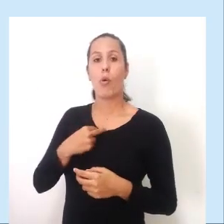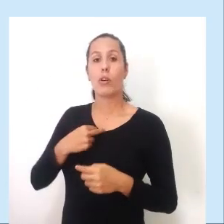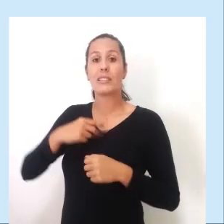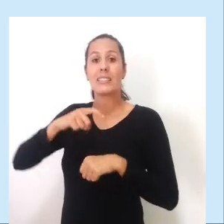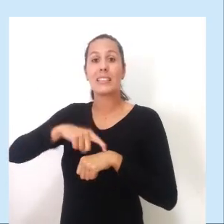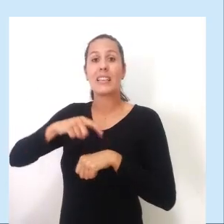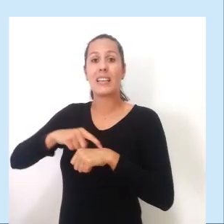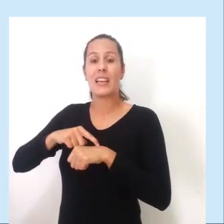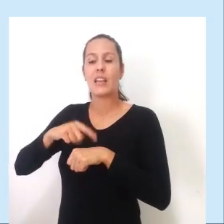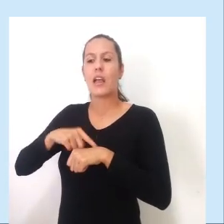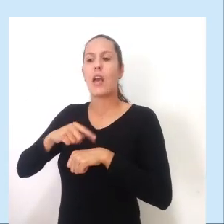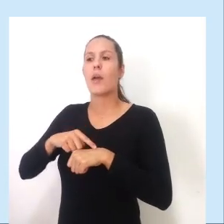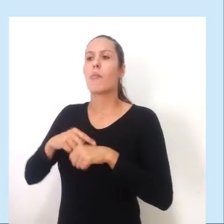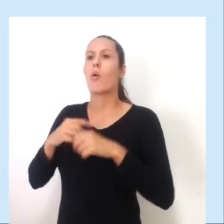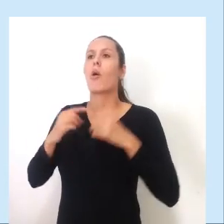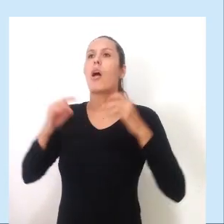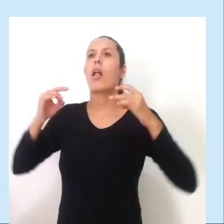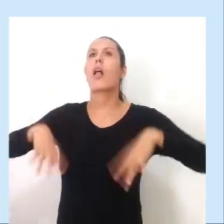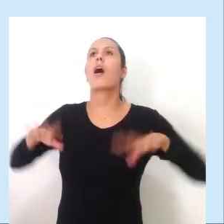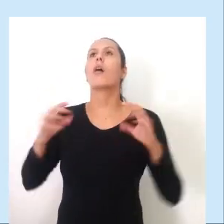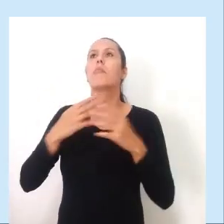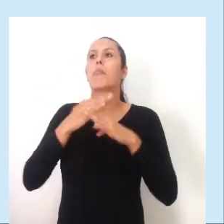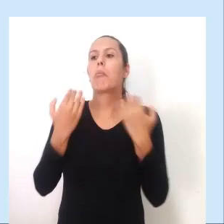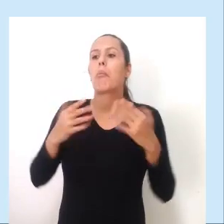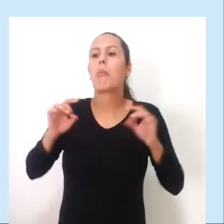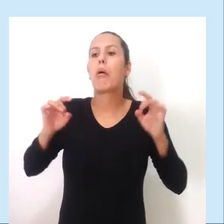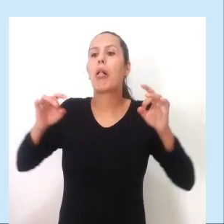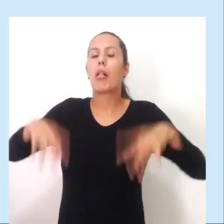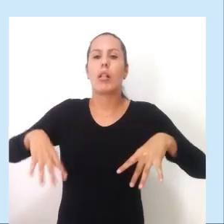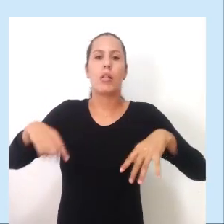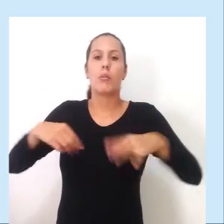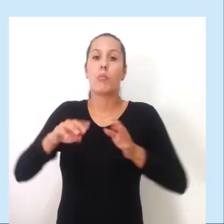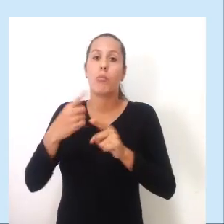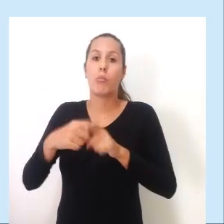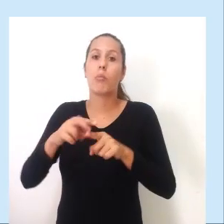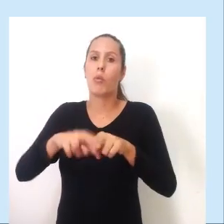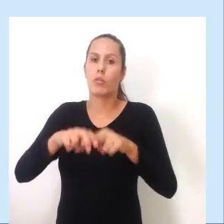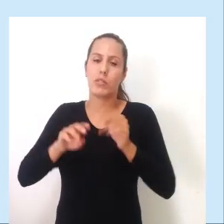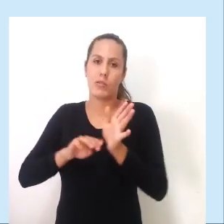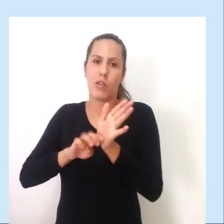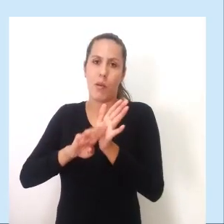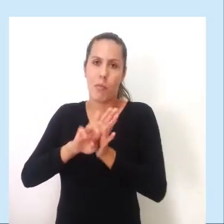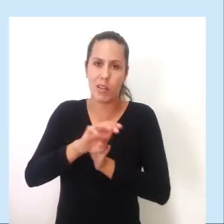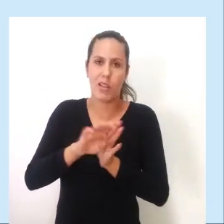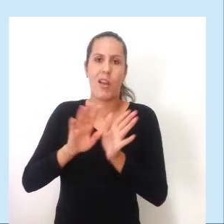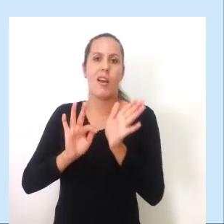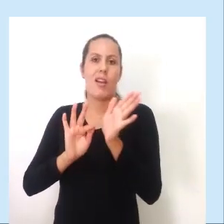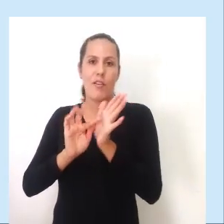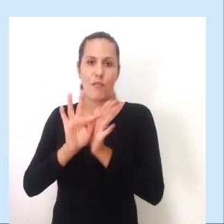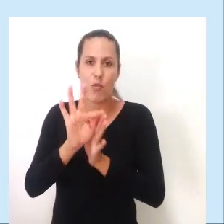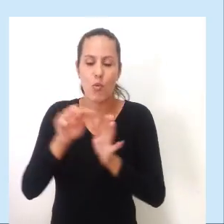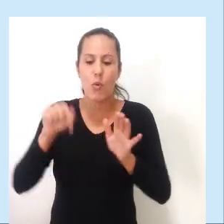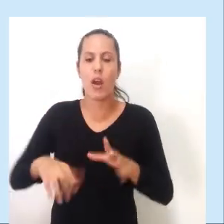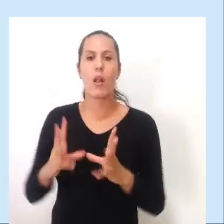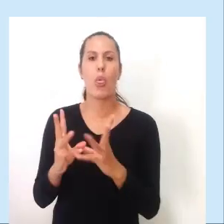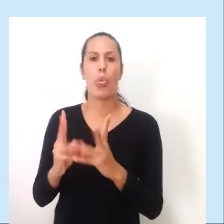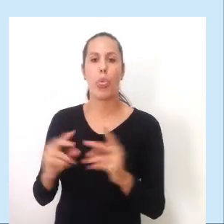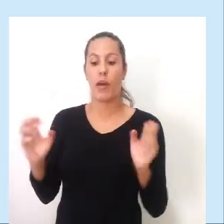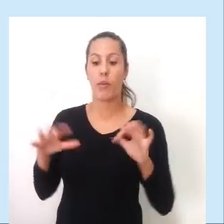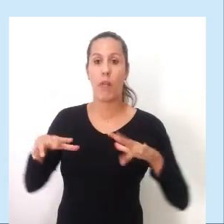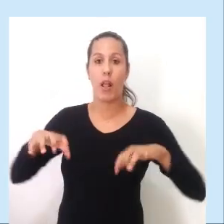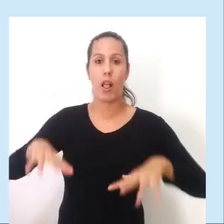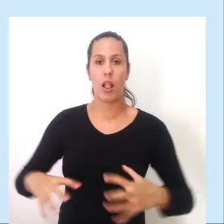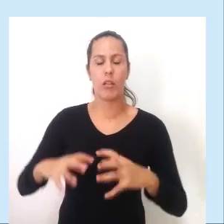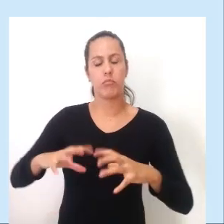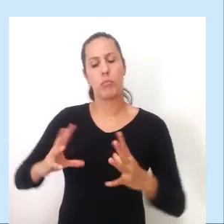pode passar muito tempo exposto ao ar, devido à ação de bactérias e fungos, senão ele entra em decomposição.